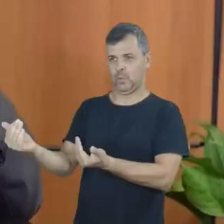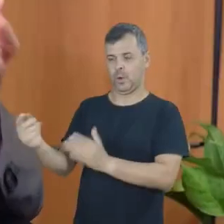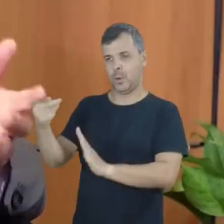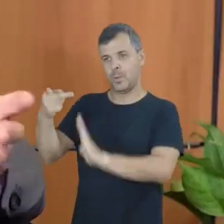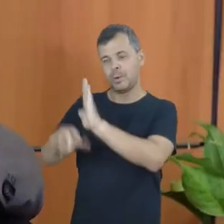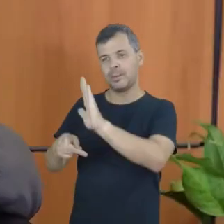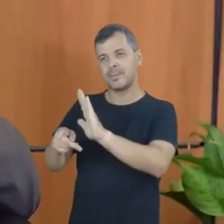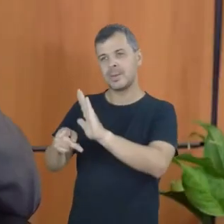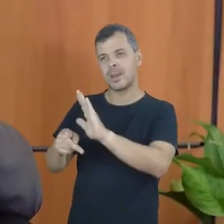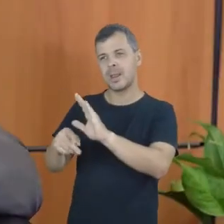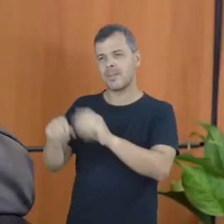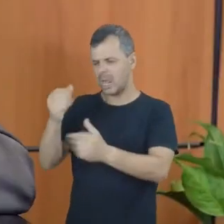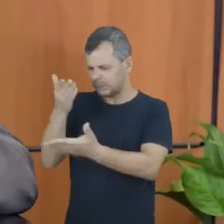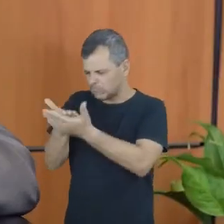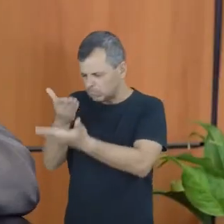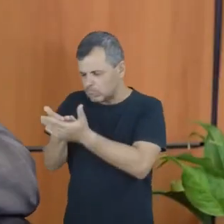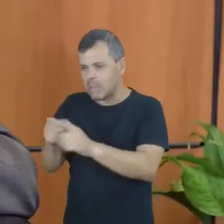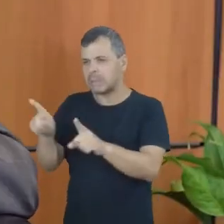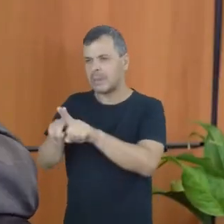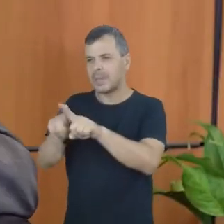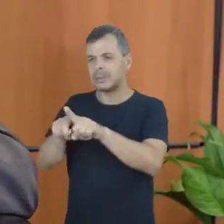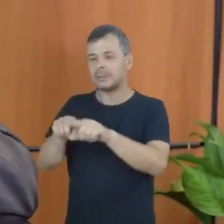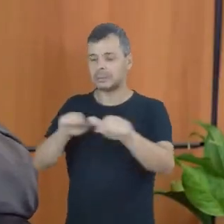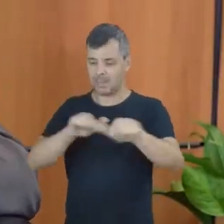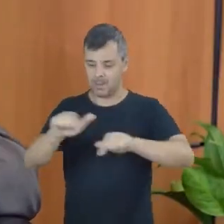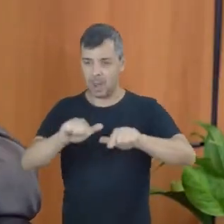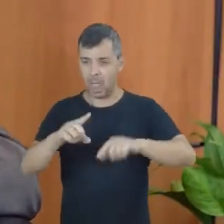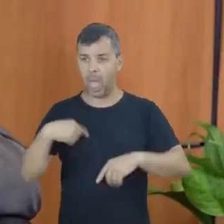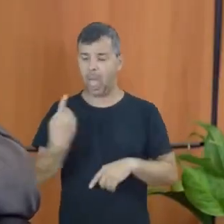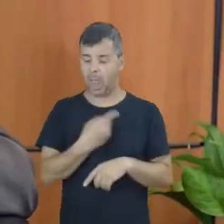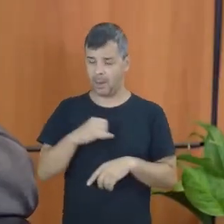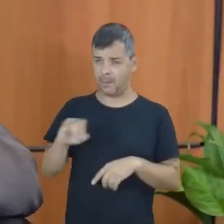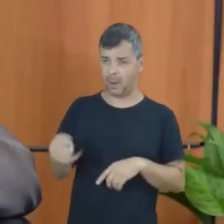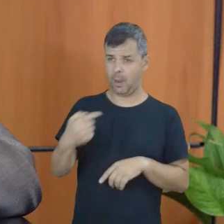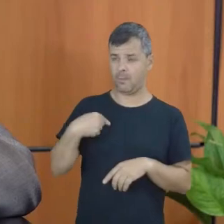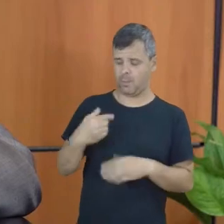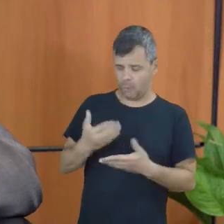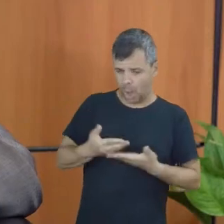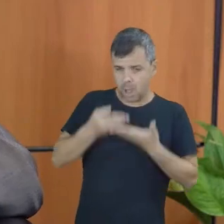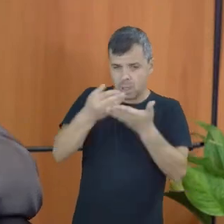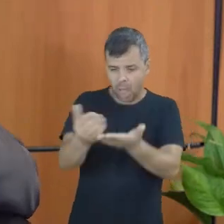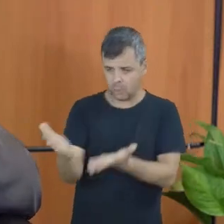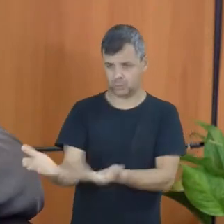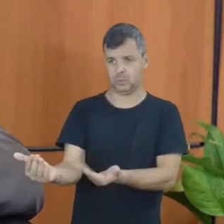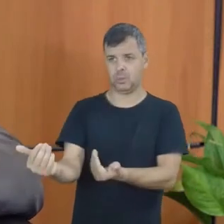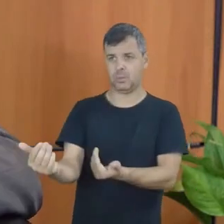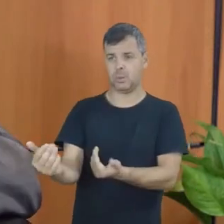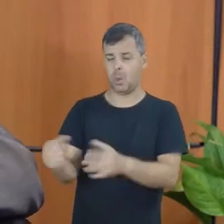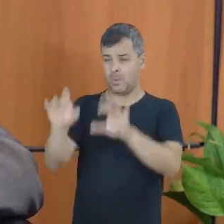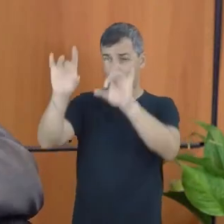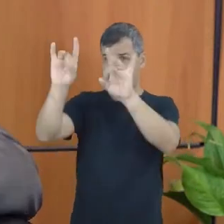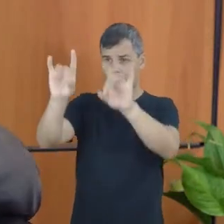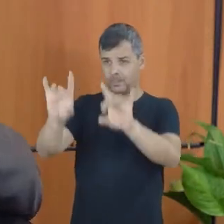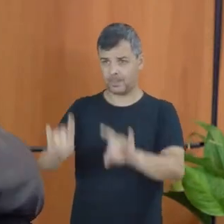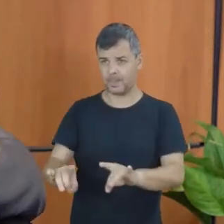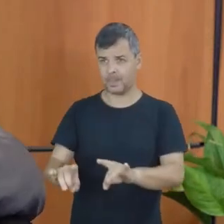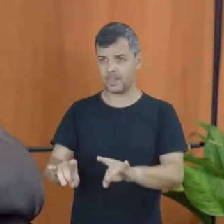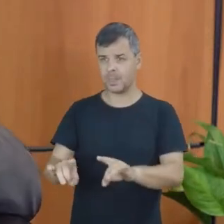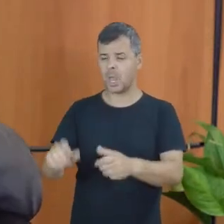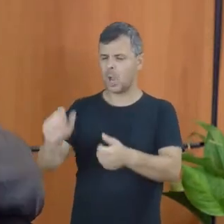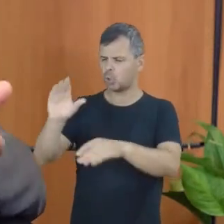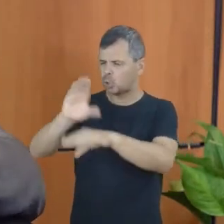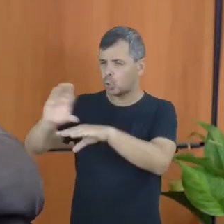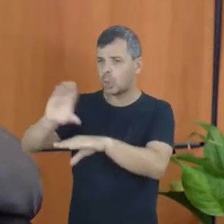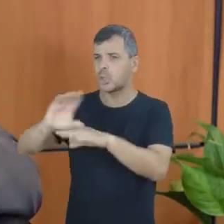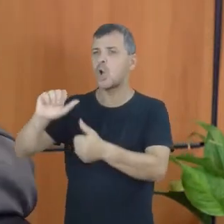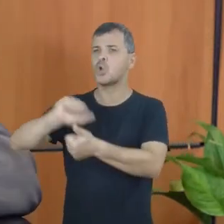Aprendiz, estudando, trabalhando, e essa é a oportunidade que a gente sempre oferece aos jovens, em especial na